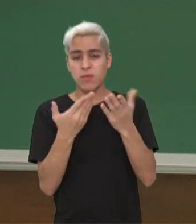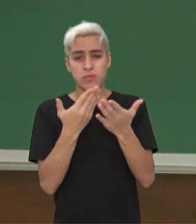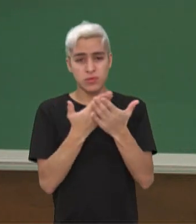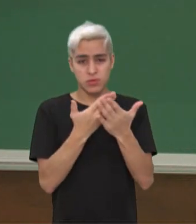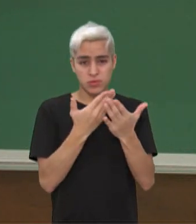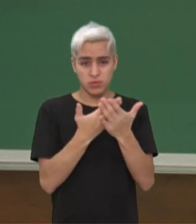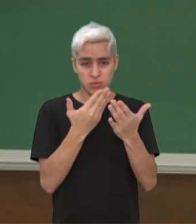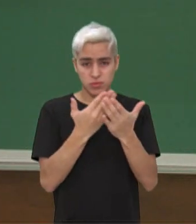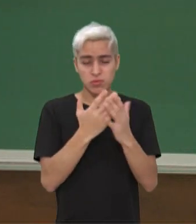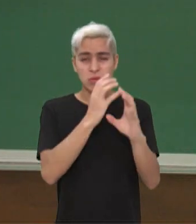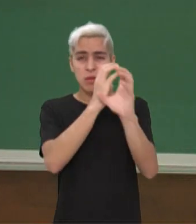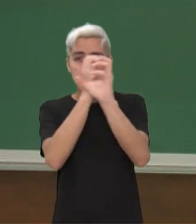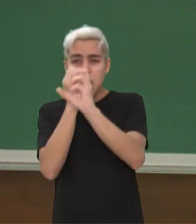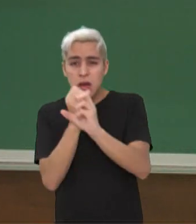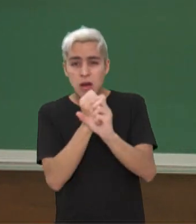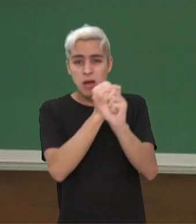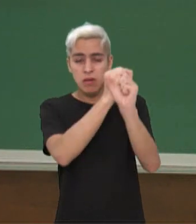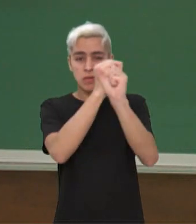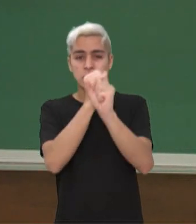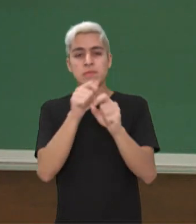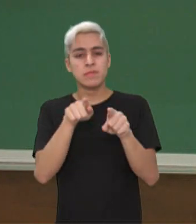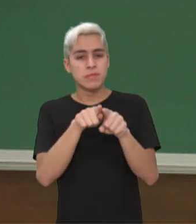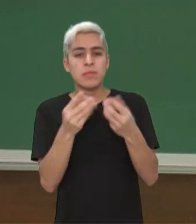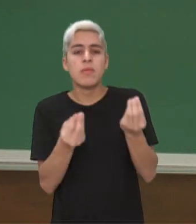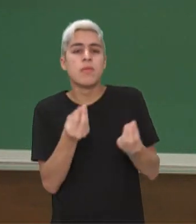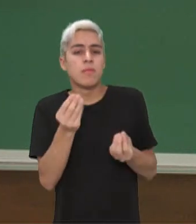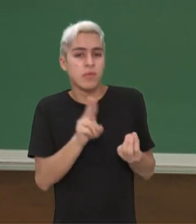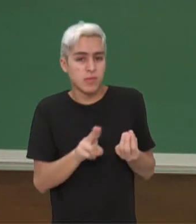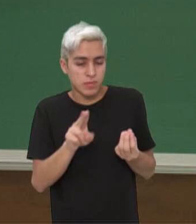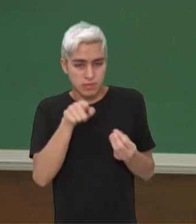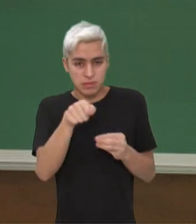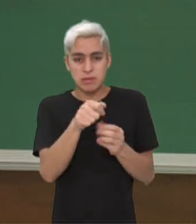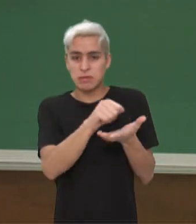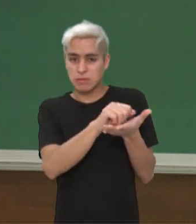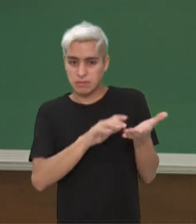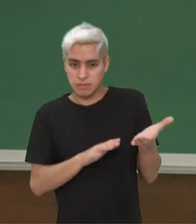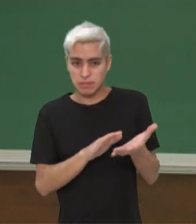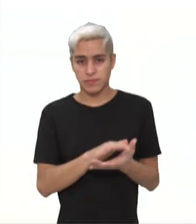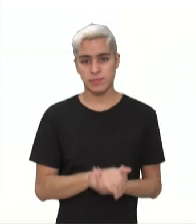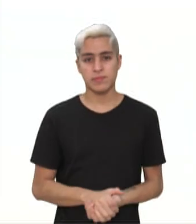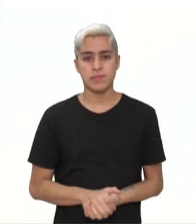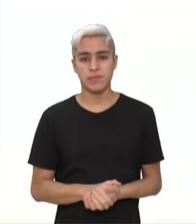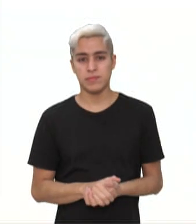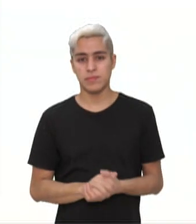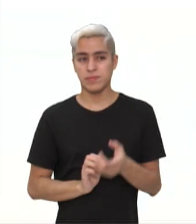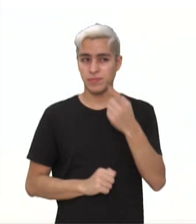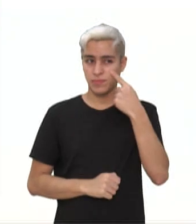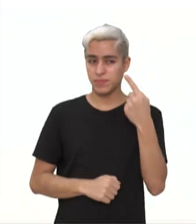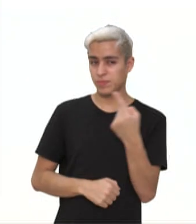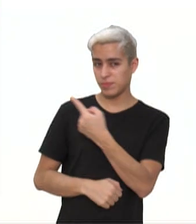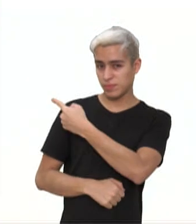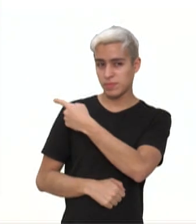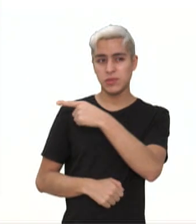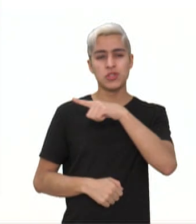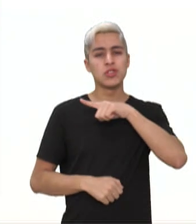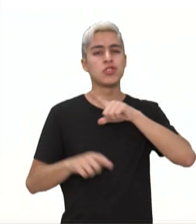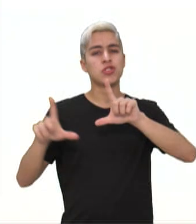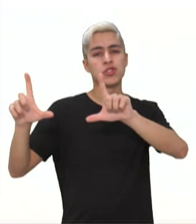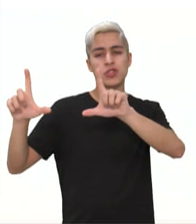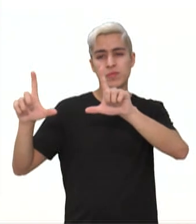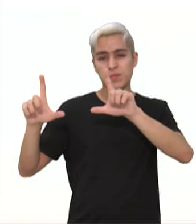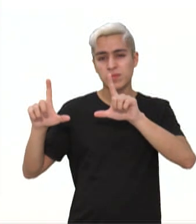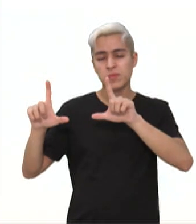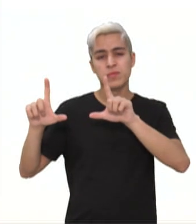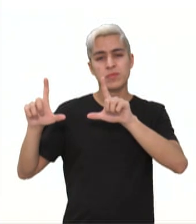gráfico nessa aula e a aplicação desses exercícios. Na tela você vai enxergar uma imagem, a